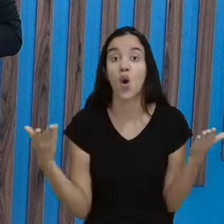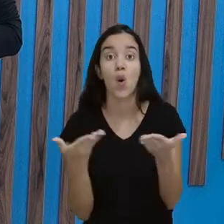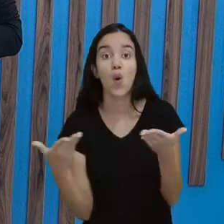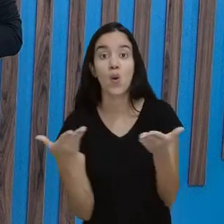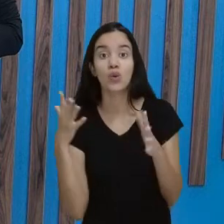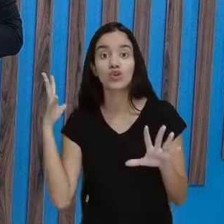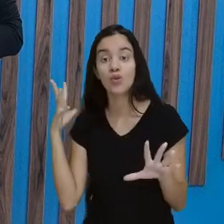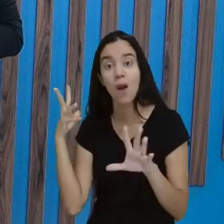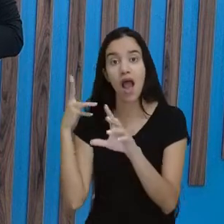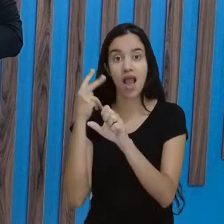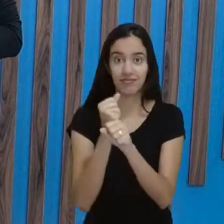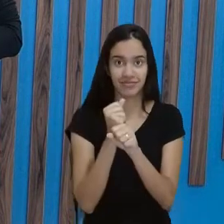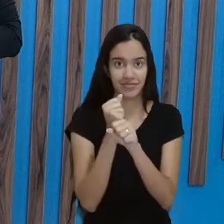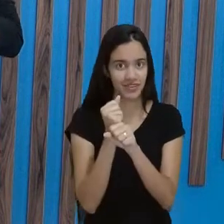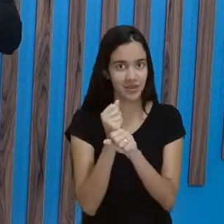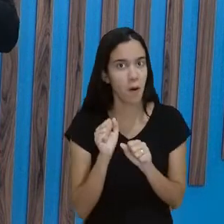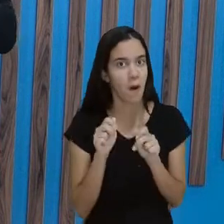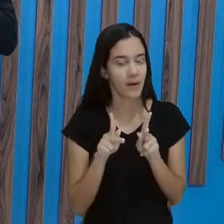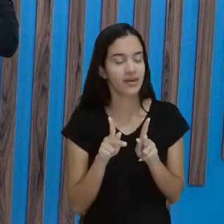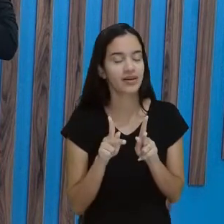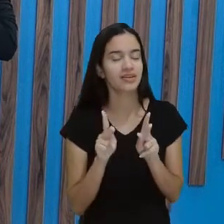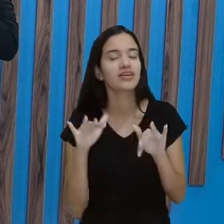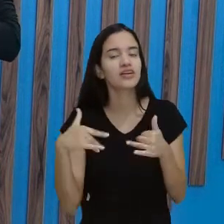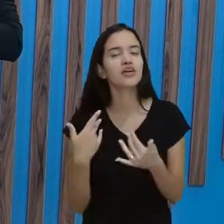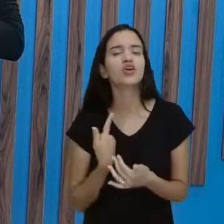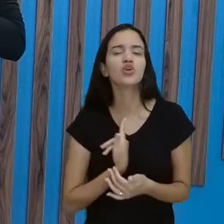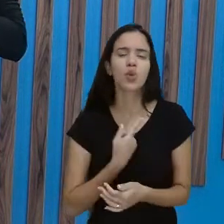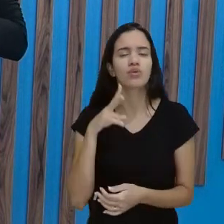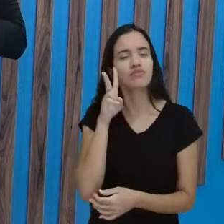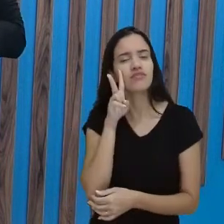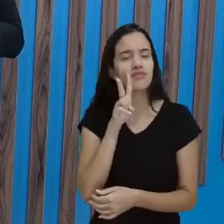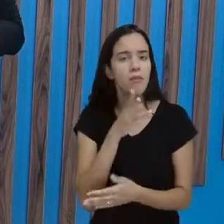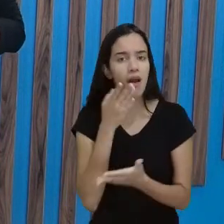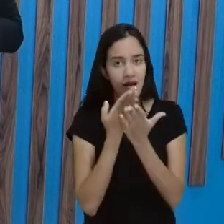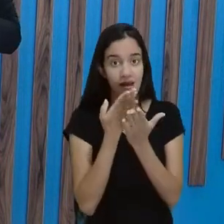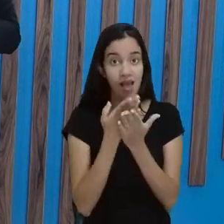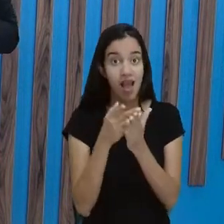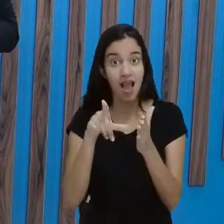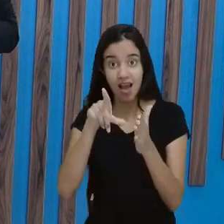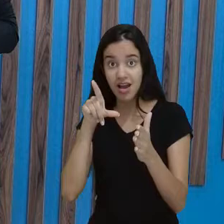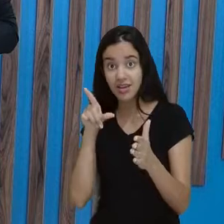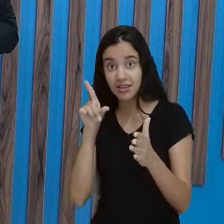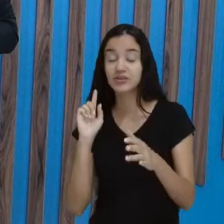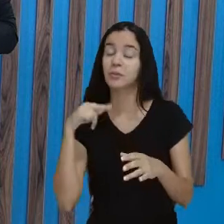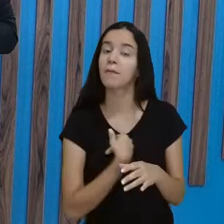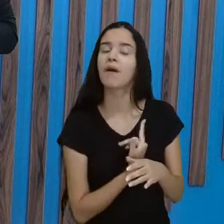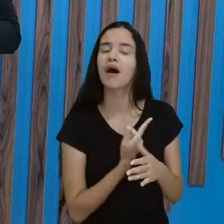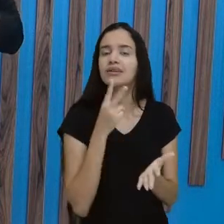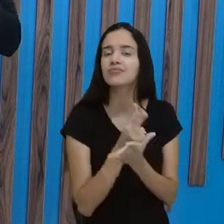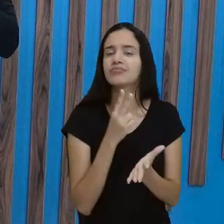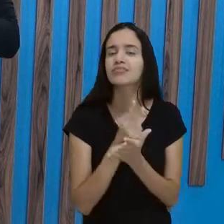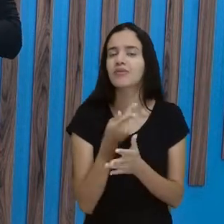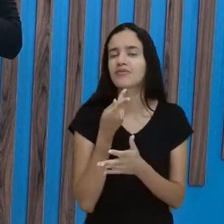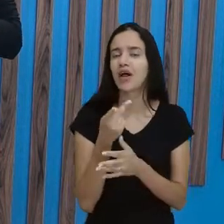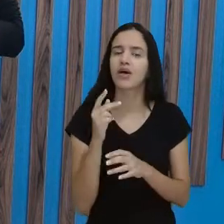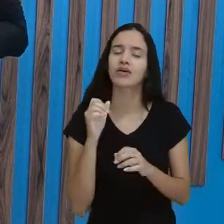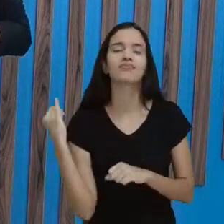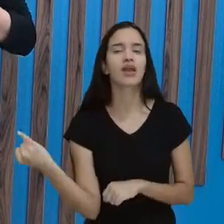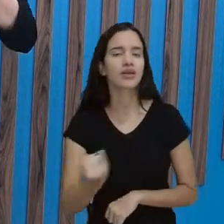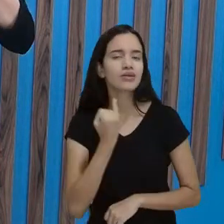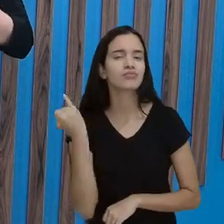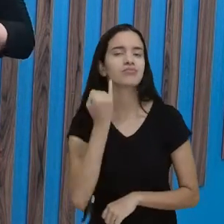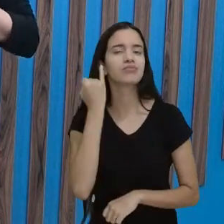uma revisão, tá, gente? Já vimos essa aula antes, mas eu sempre falo isso aqui, não é? É muito